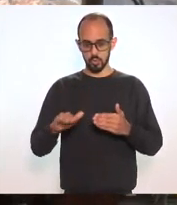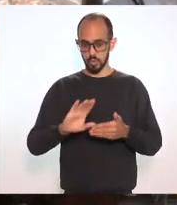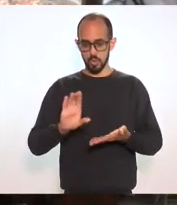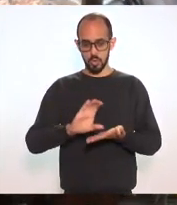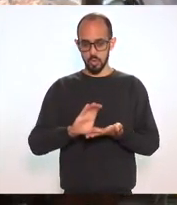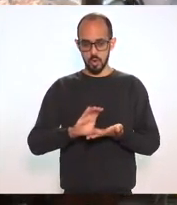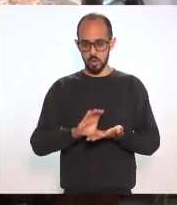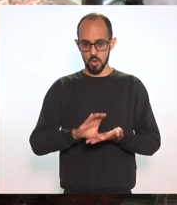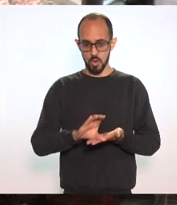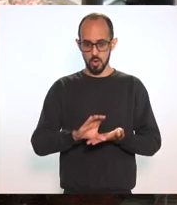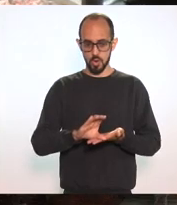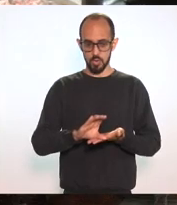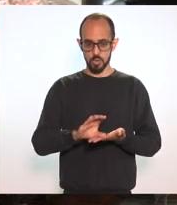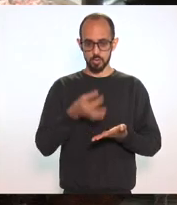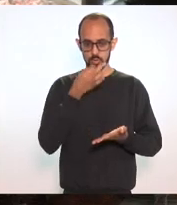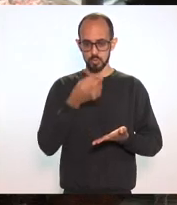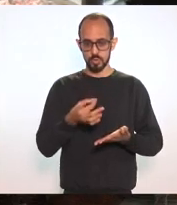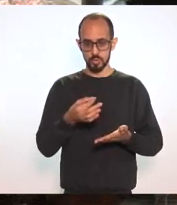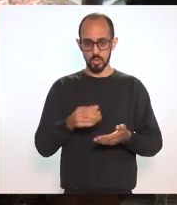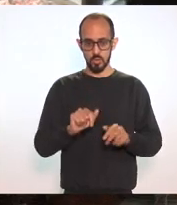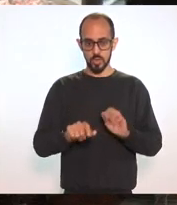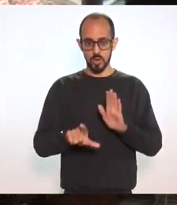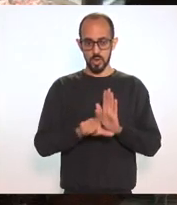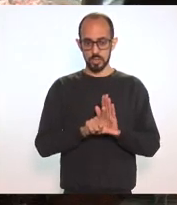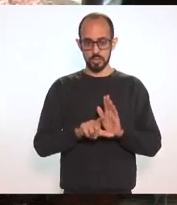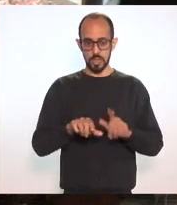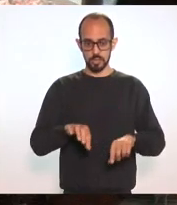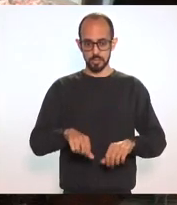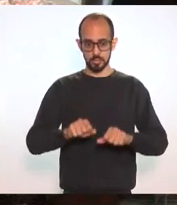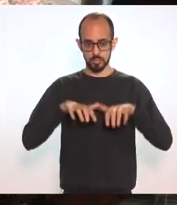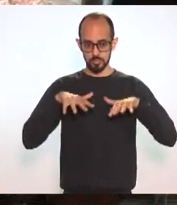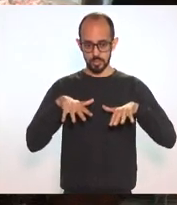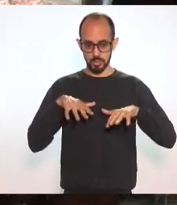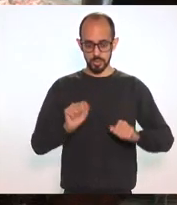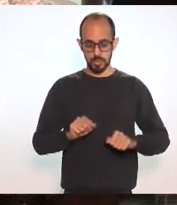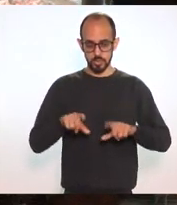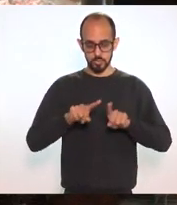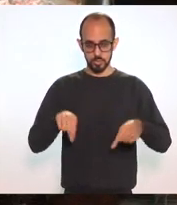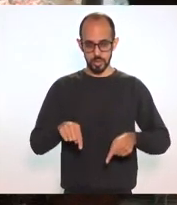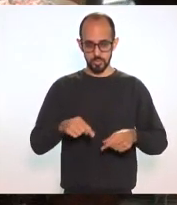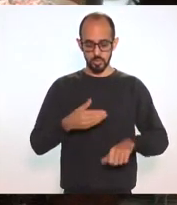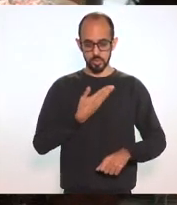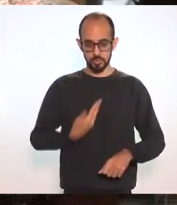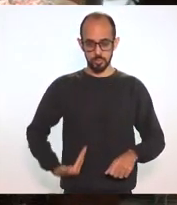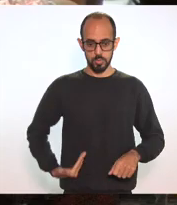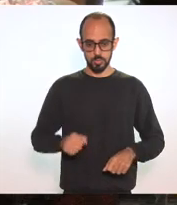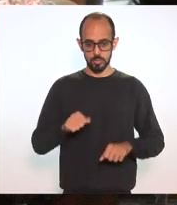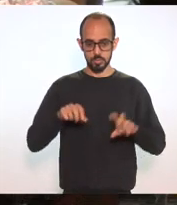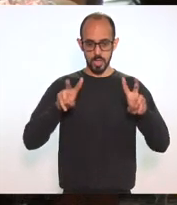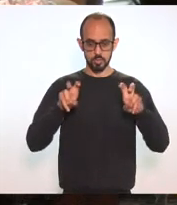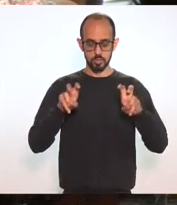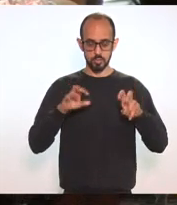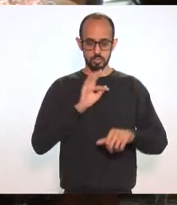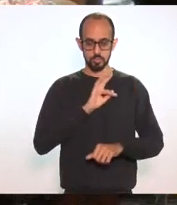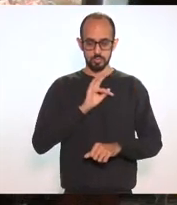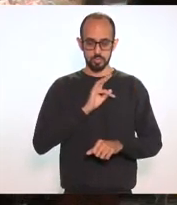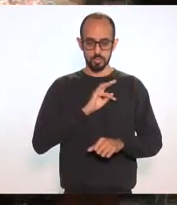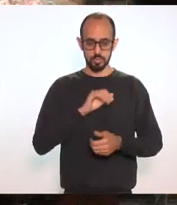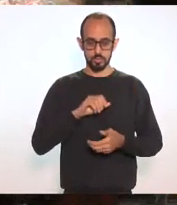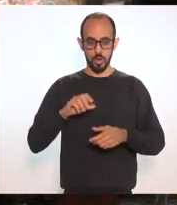transformação e indicação legislativa. Pendente de pareceres das comissões de servidores públicos, de segurança pública, assunto de polícia, de orçamento, finanças, fiscalização